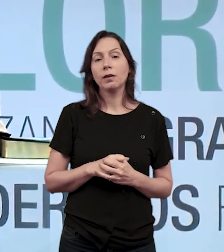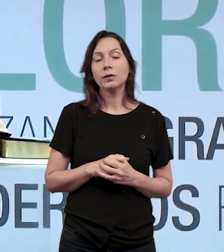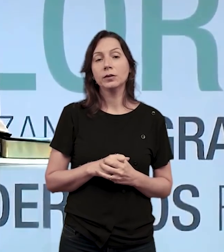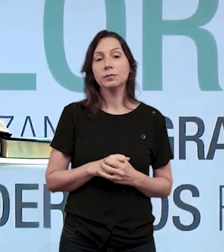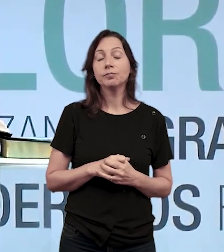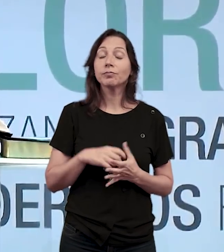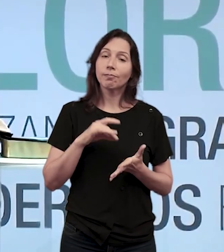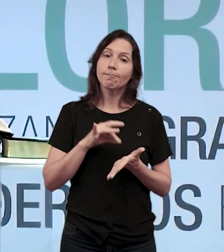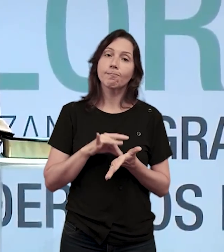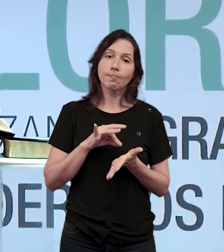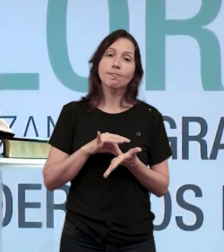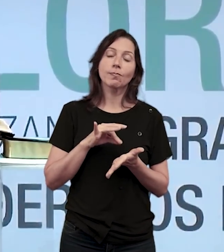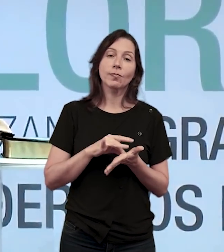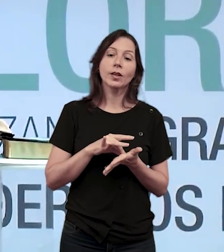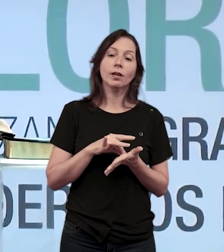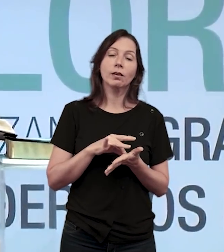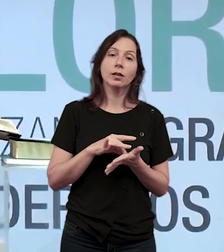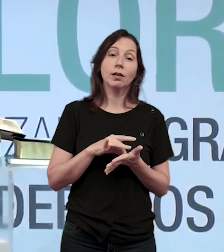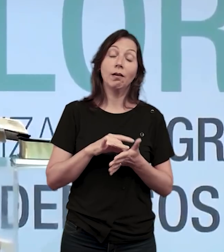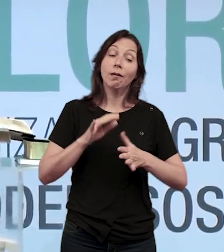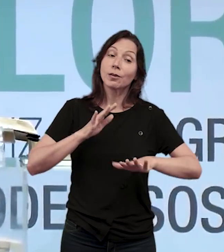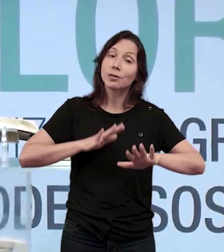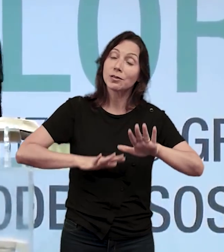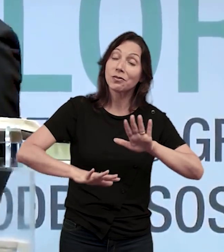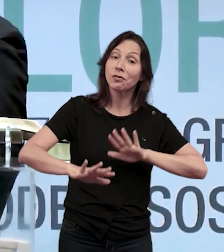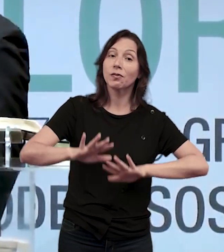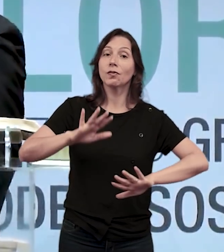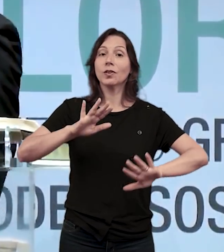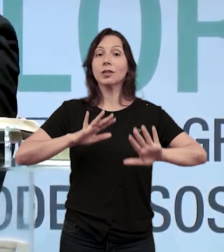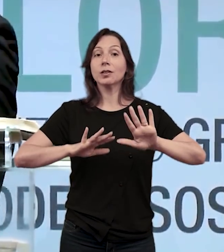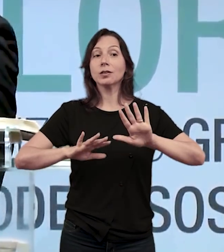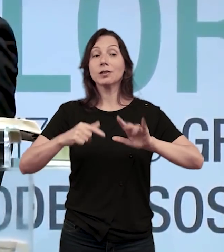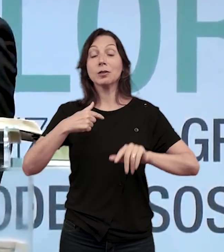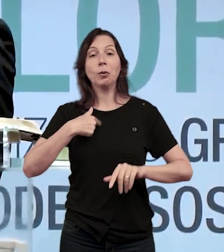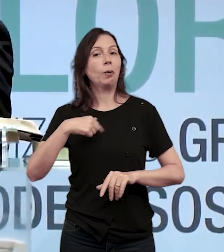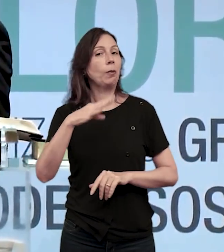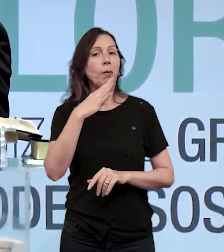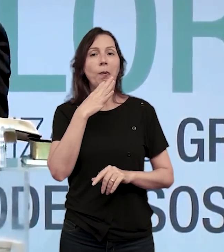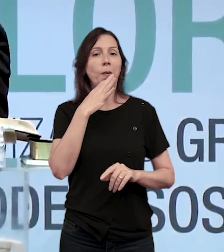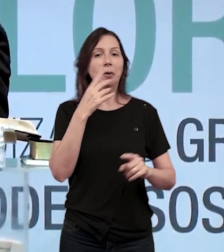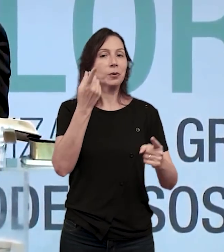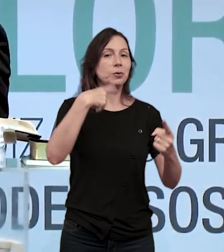É bem verdade que às vezes eu não sei esse propósito,